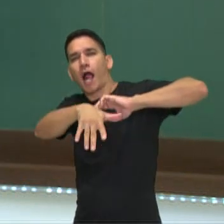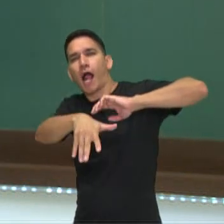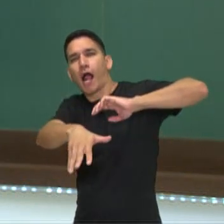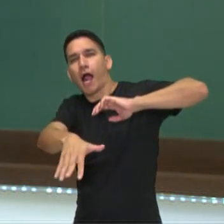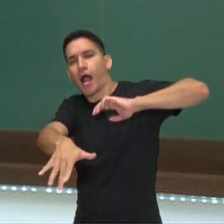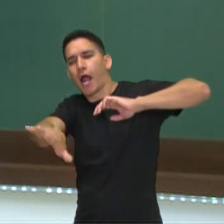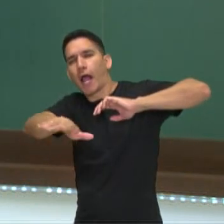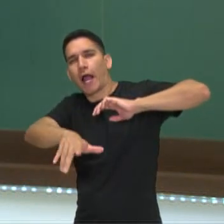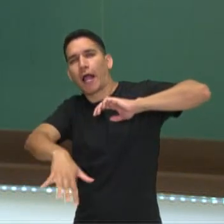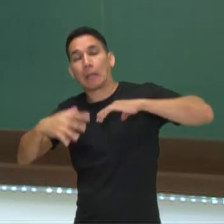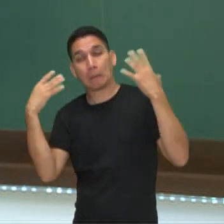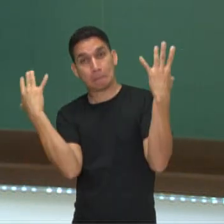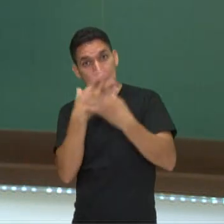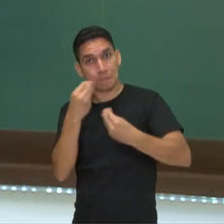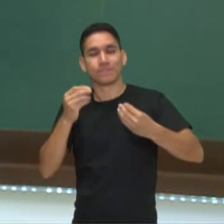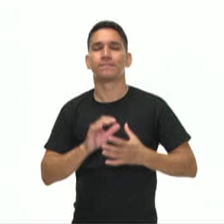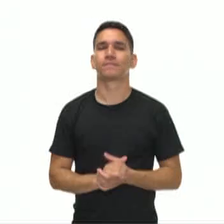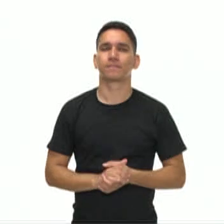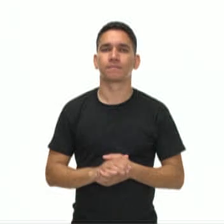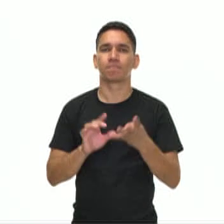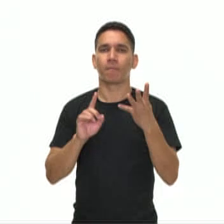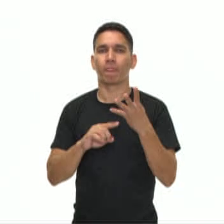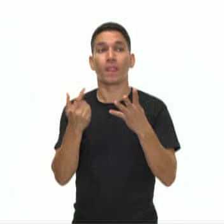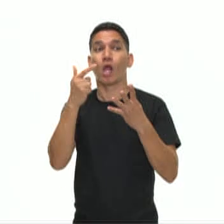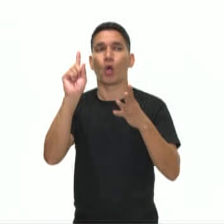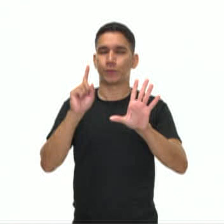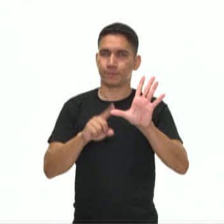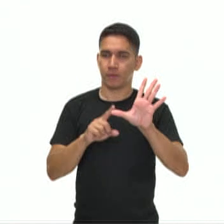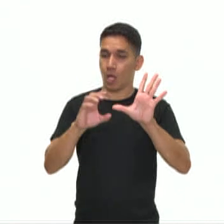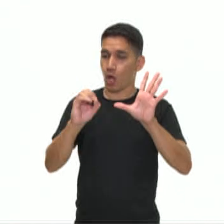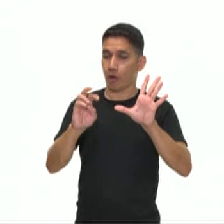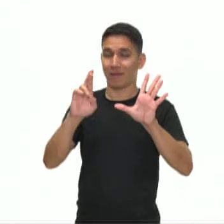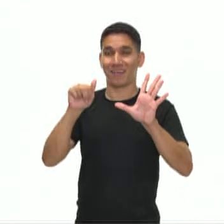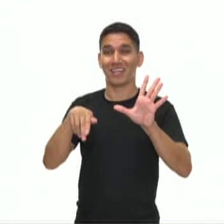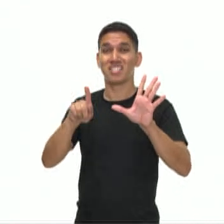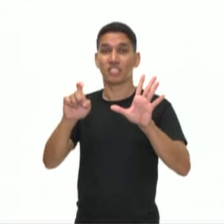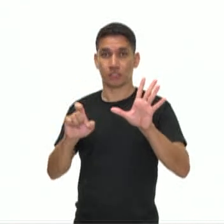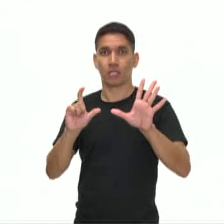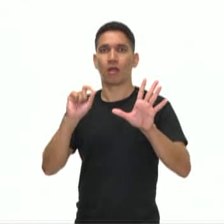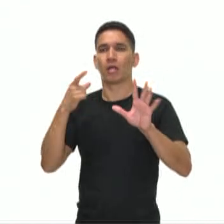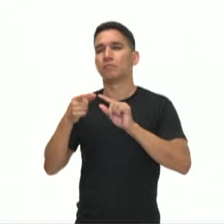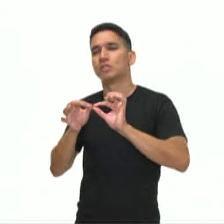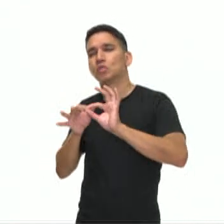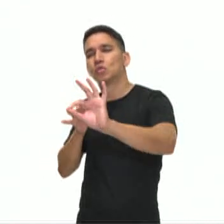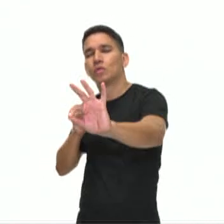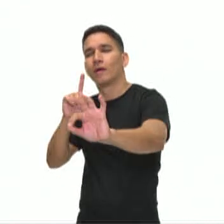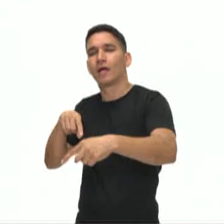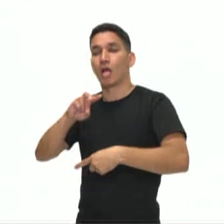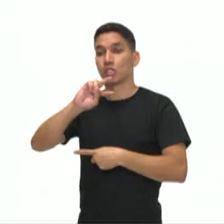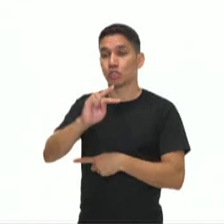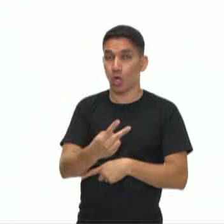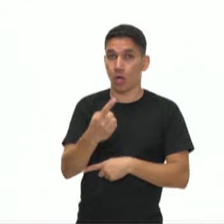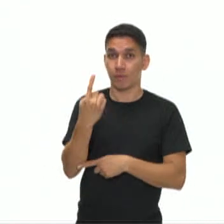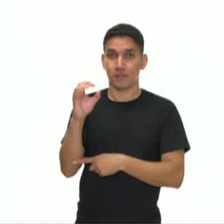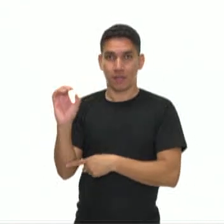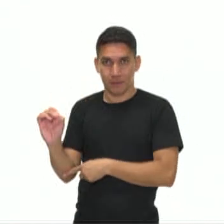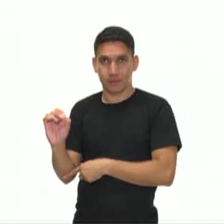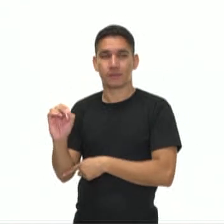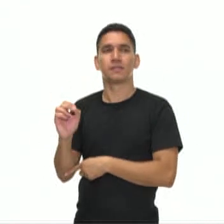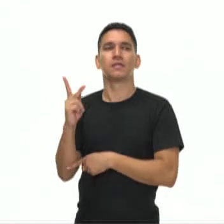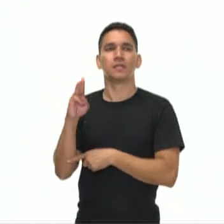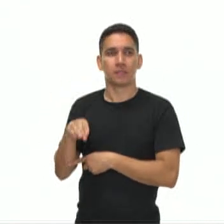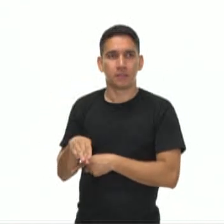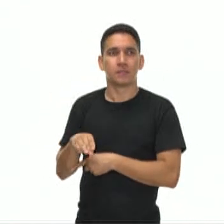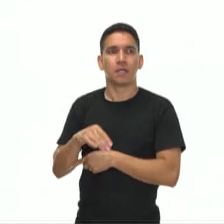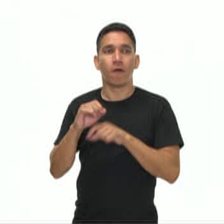negócio muito lindo. Orange, cuja extensão é de 2.100 quilômetros, Foz no Oceano